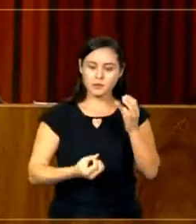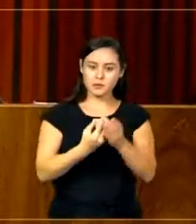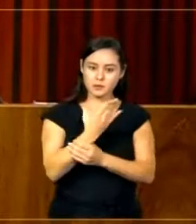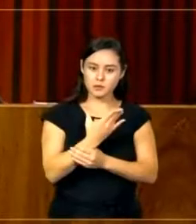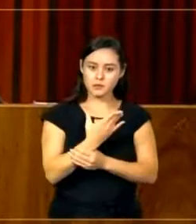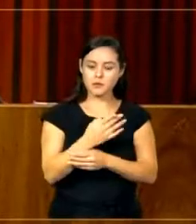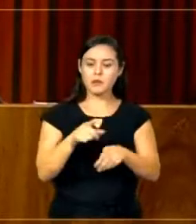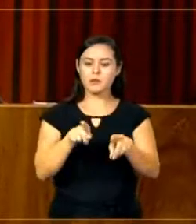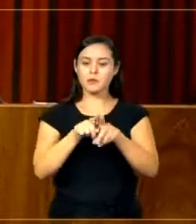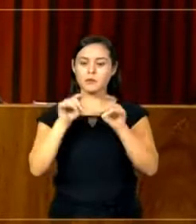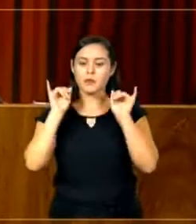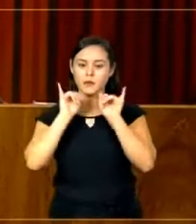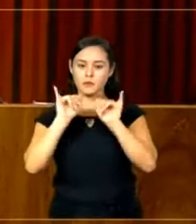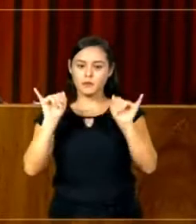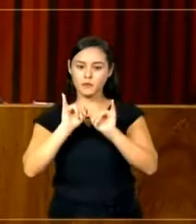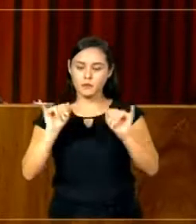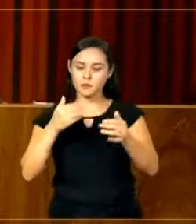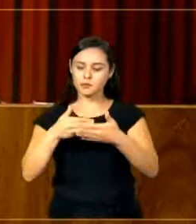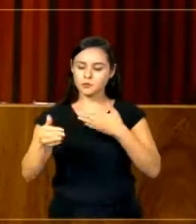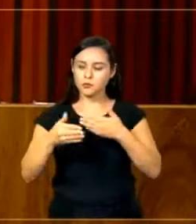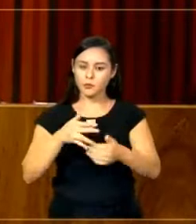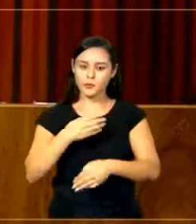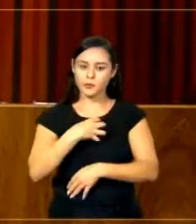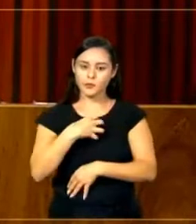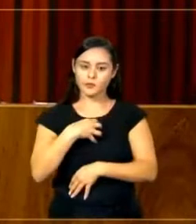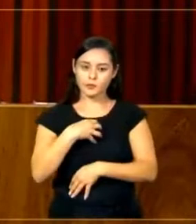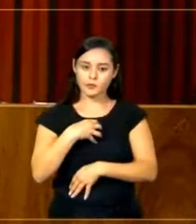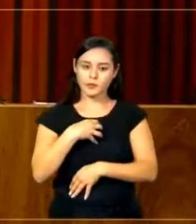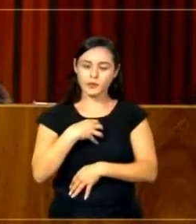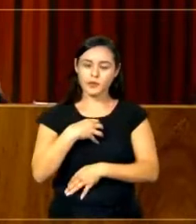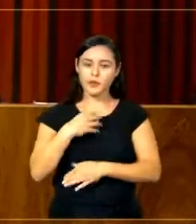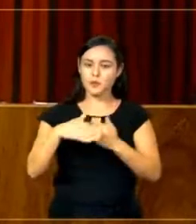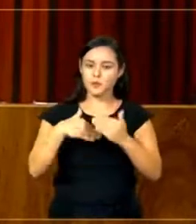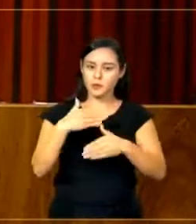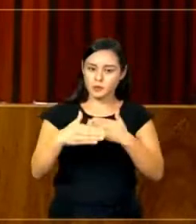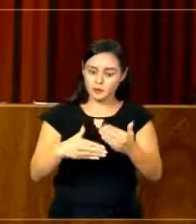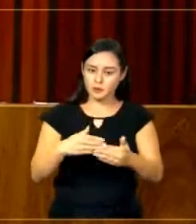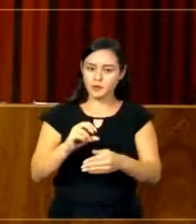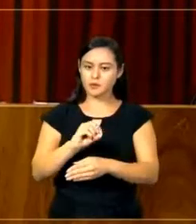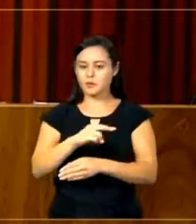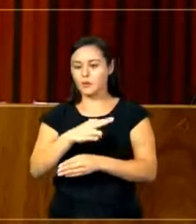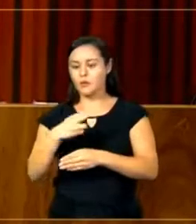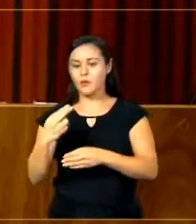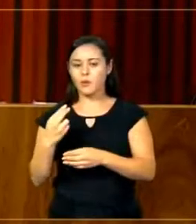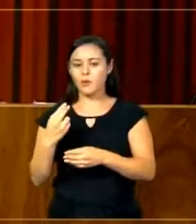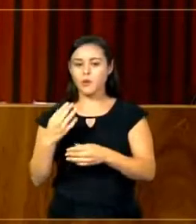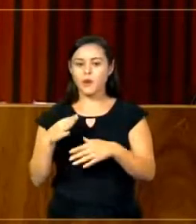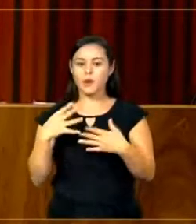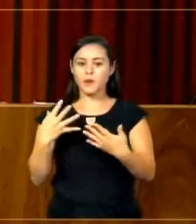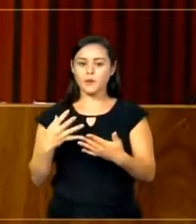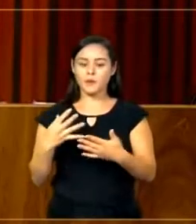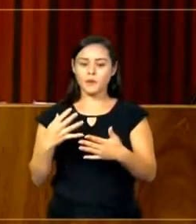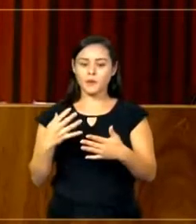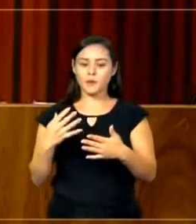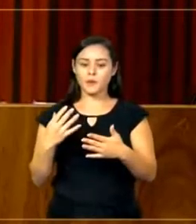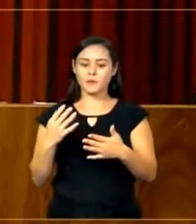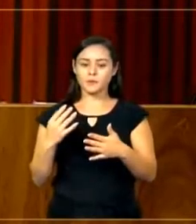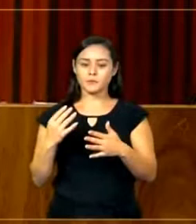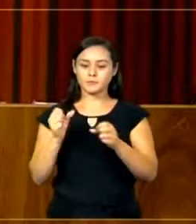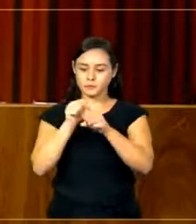a informação sobre qualquer forma, processo ou veículo não sofrerão qualquer